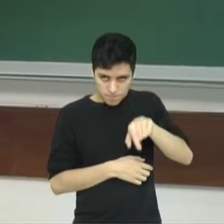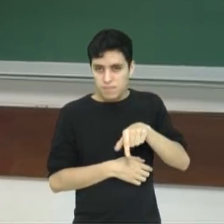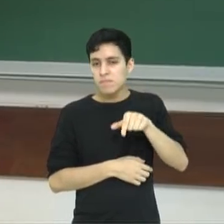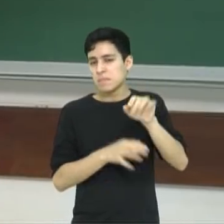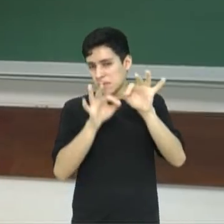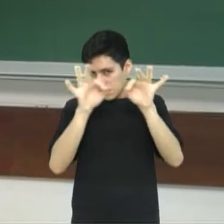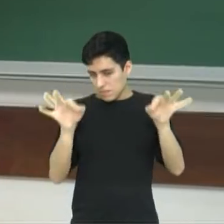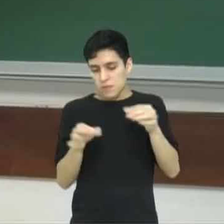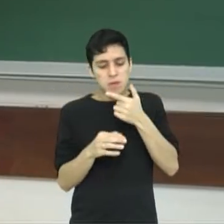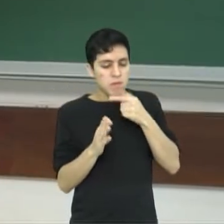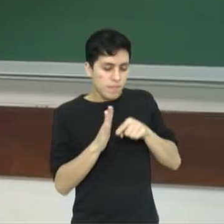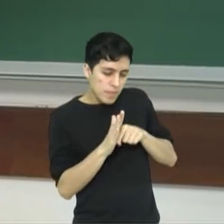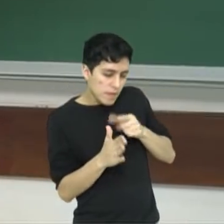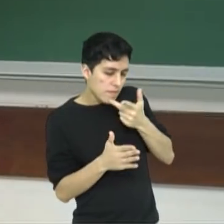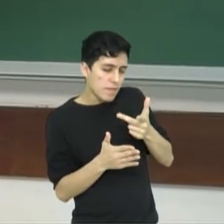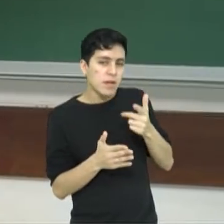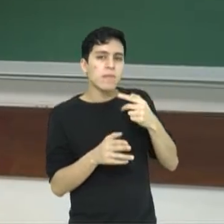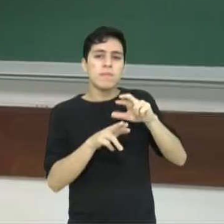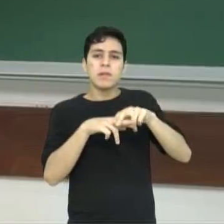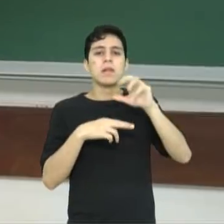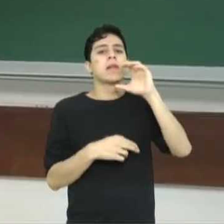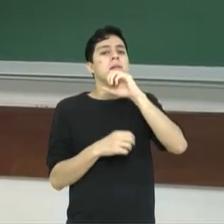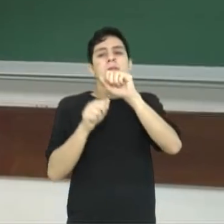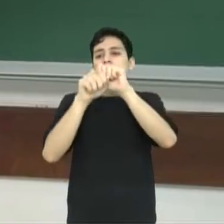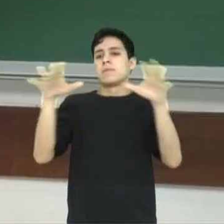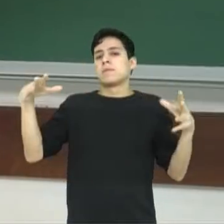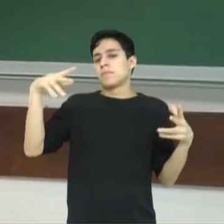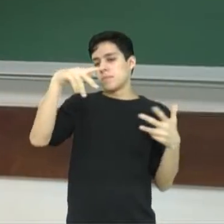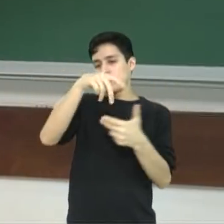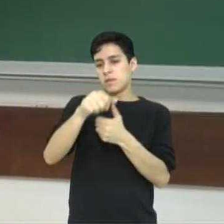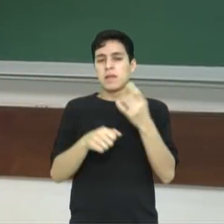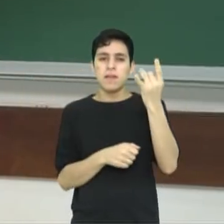Jejuar durante os 30 dias do Ramadã, mês do jejum.